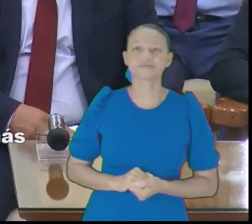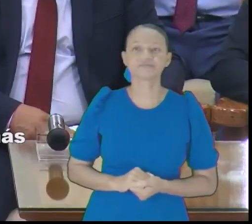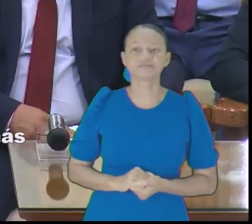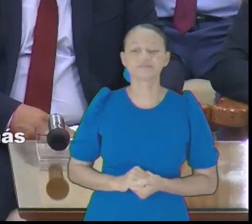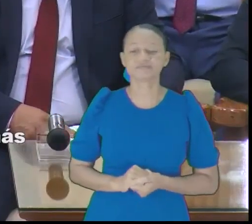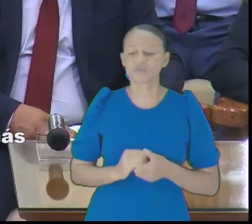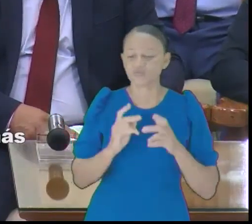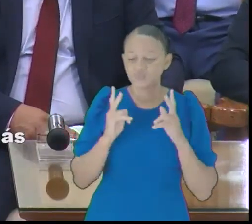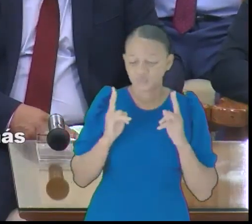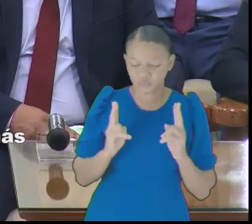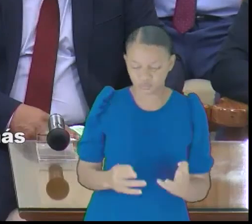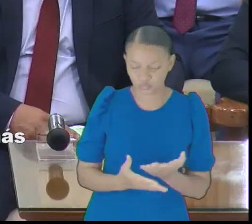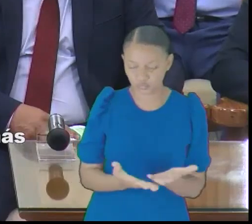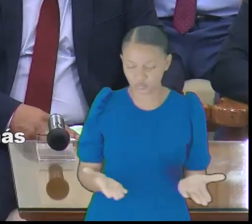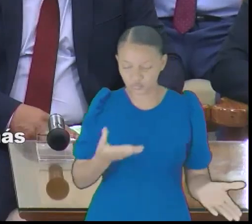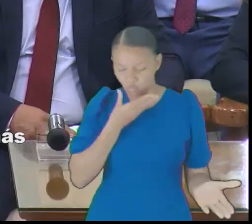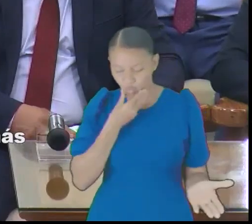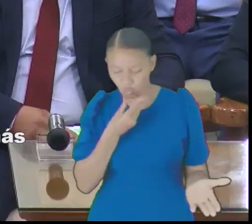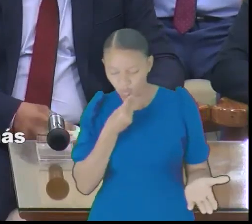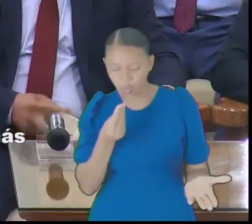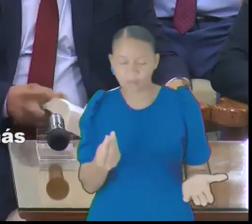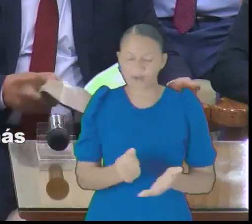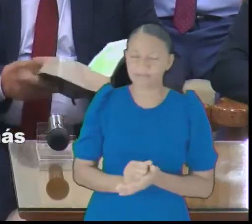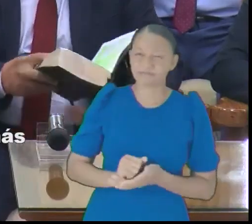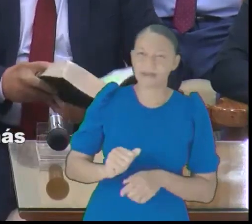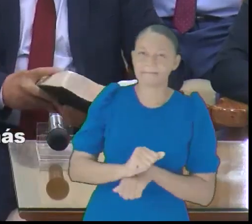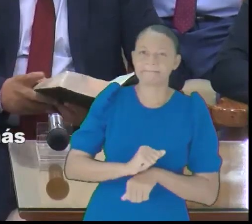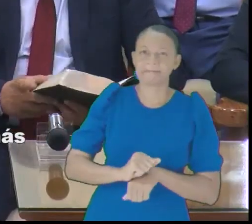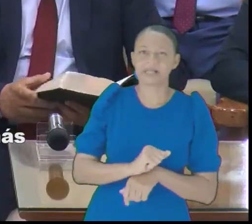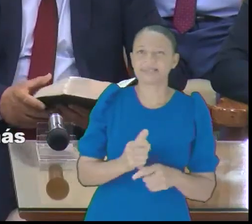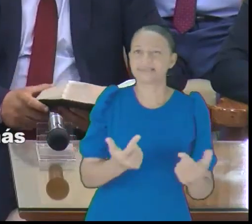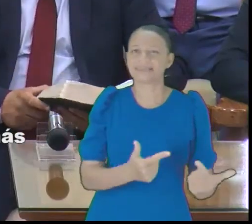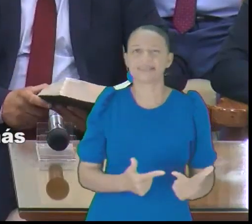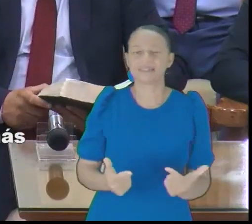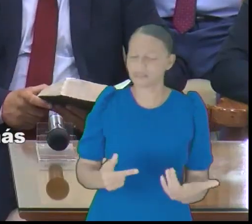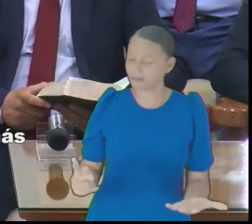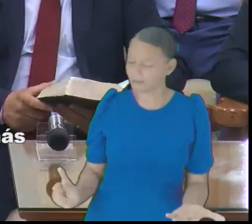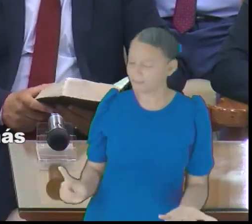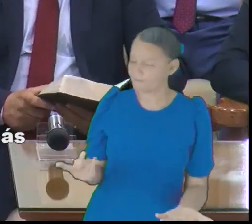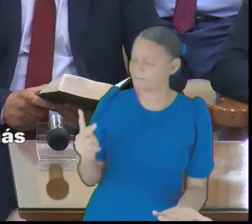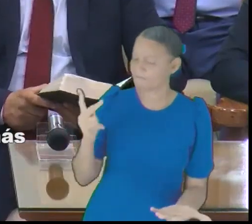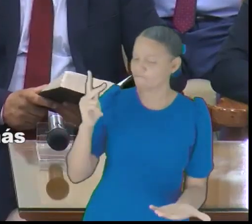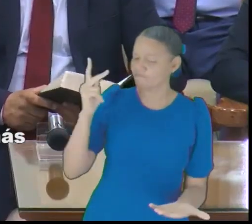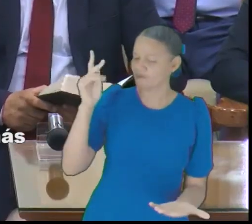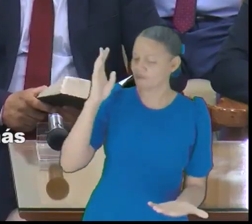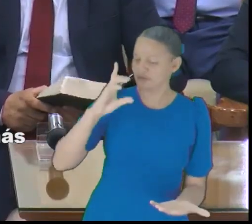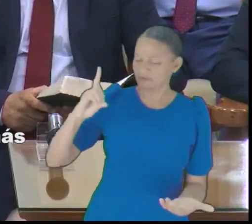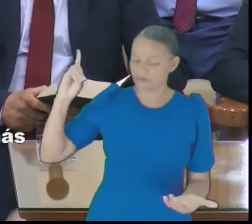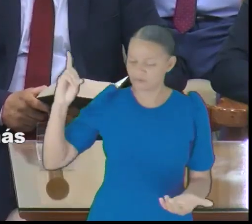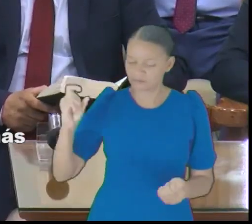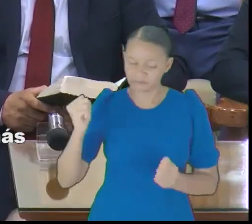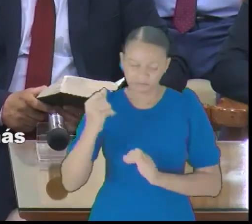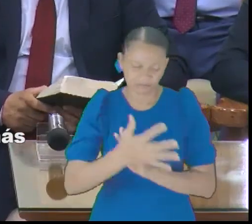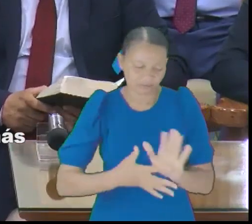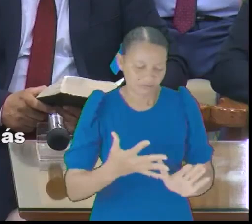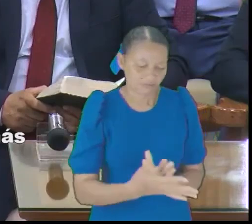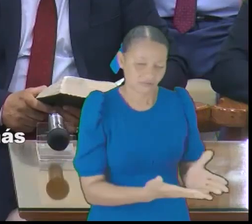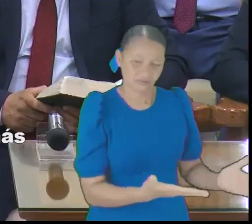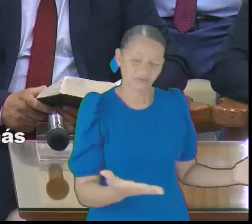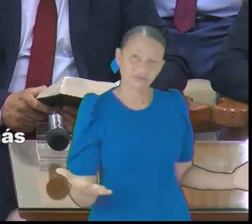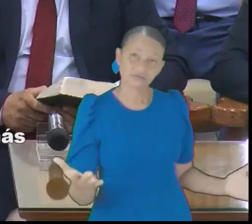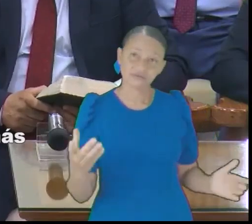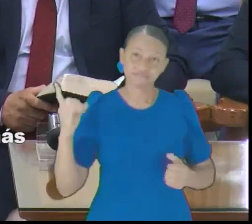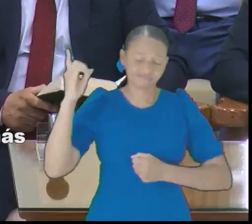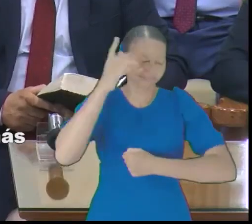é como se Abraão não tivesse dado valor ao que Deus havia falado para ele. Eu sou